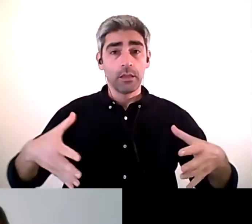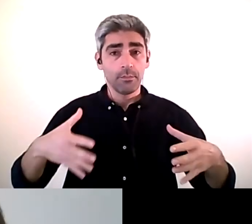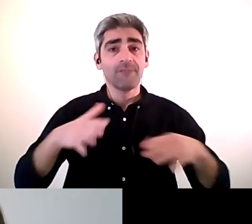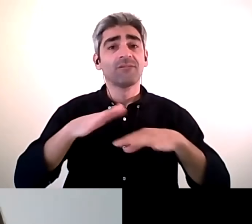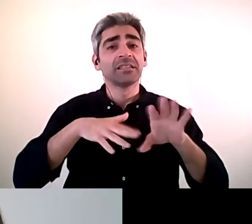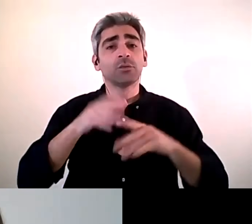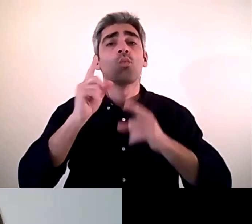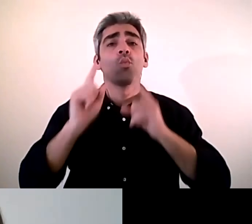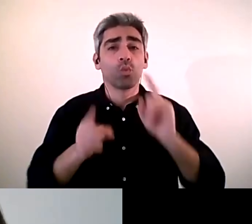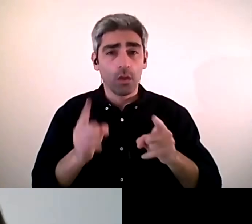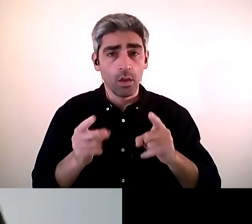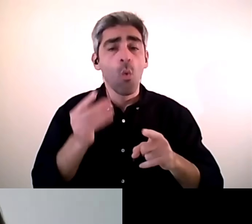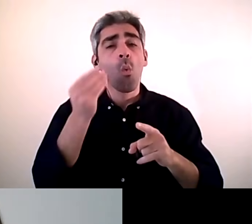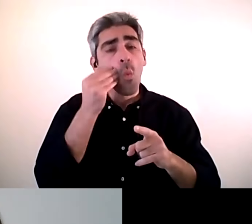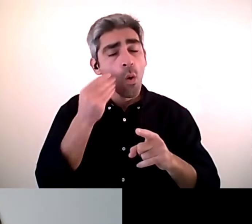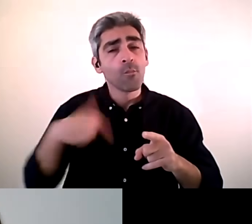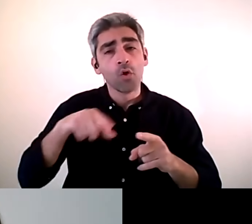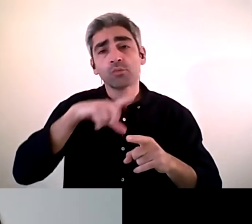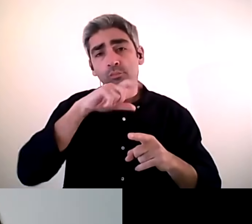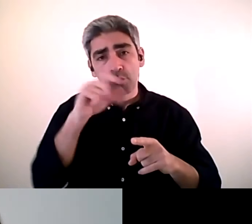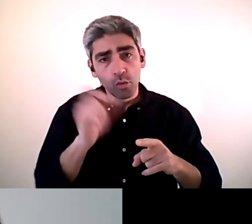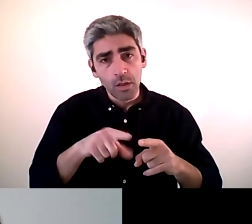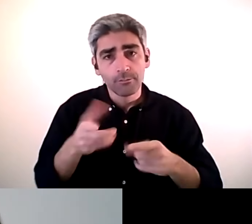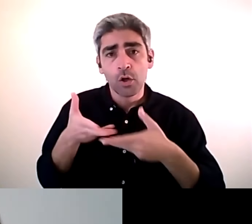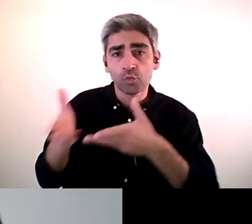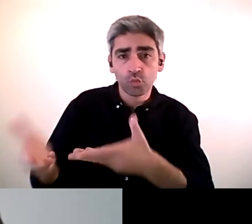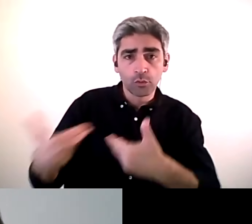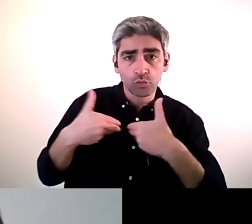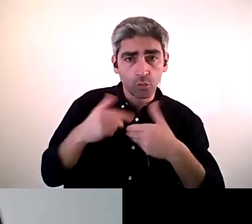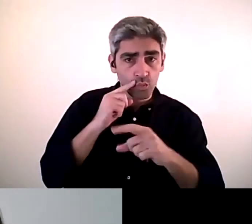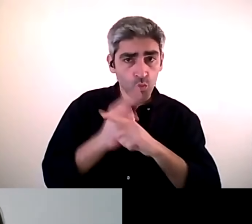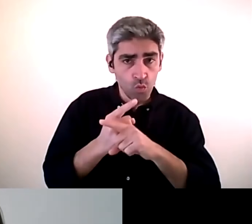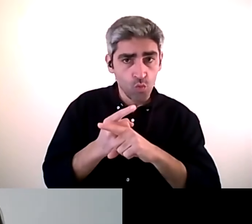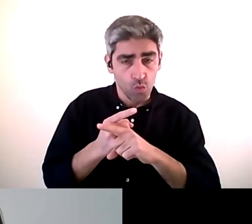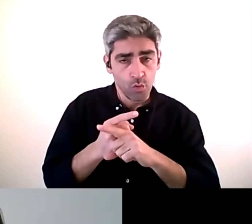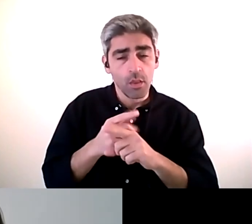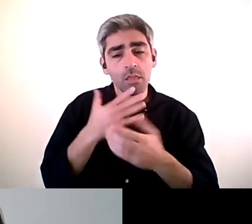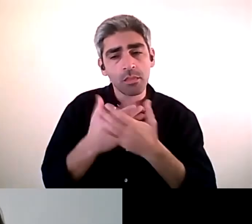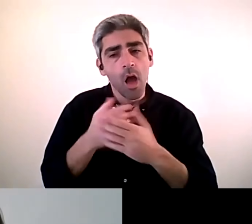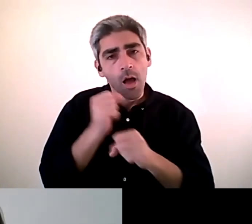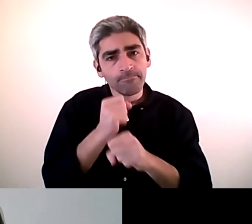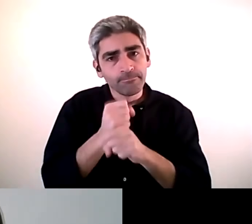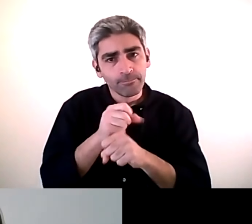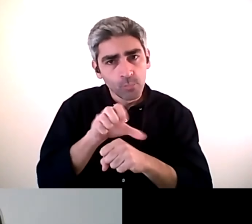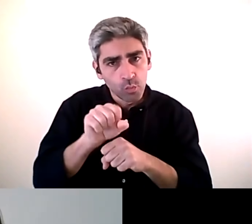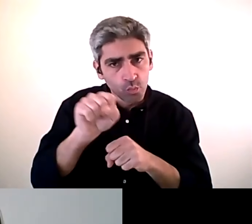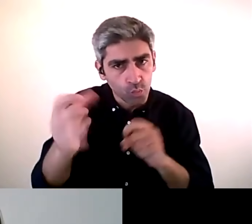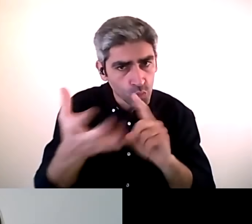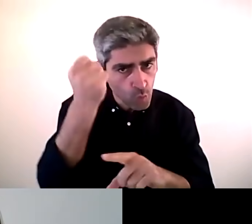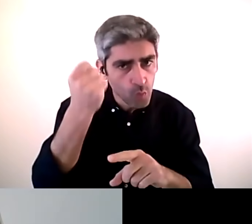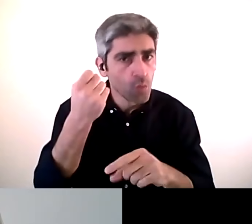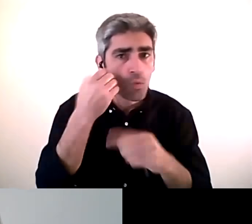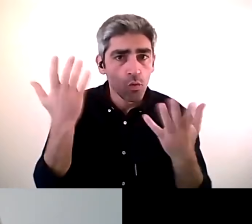fazemos e de como é que nos podemos ajudar mutuamente para que esse trabalho da equipa seja conseguido,